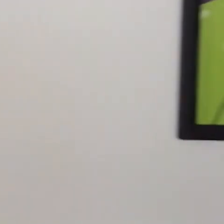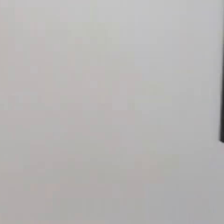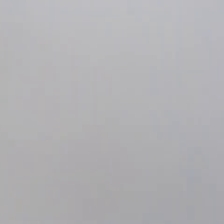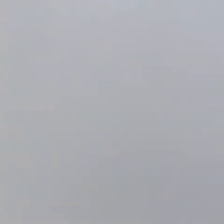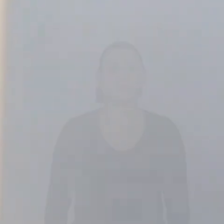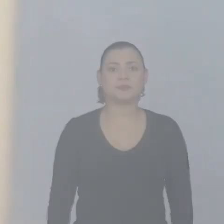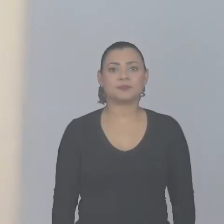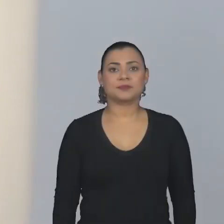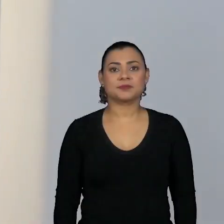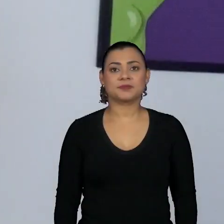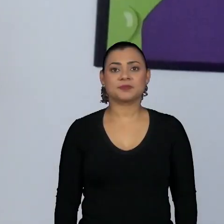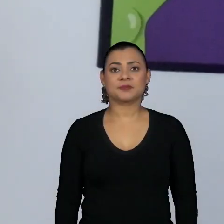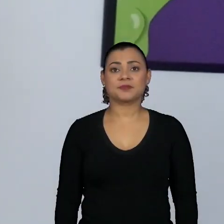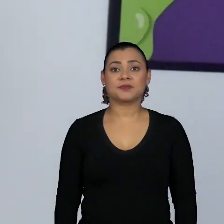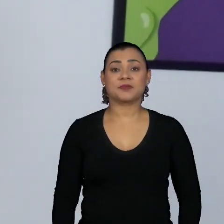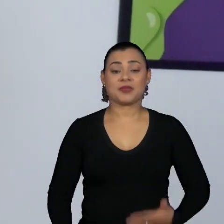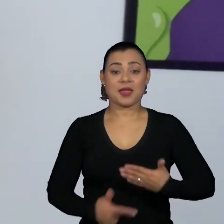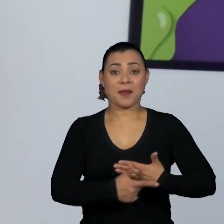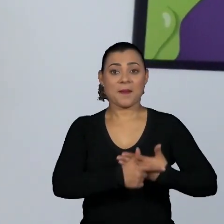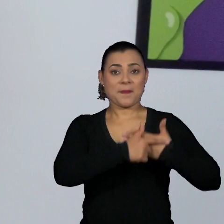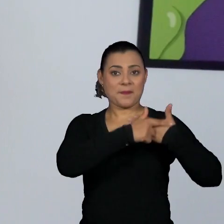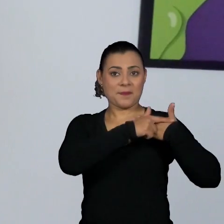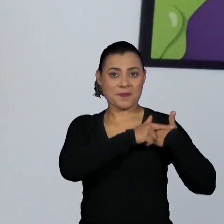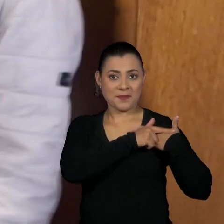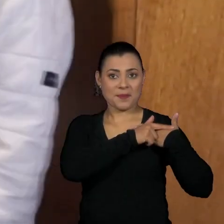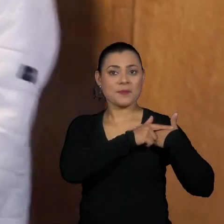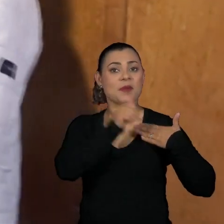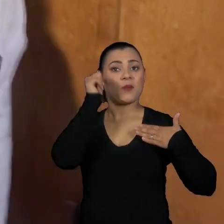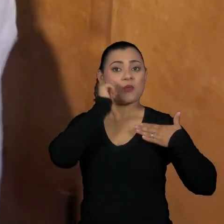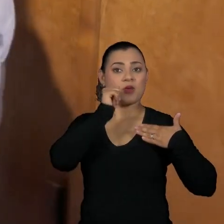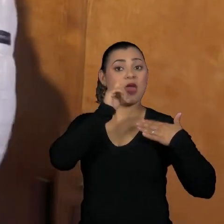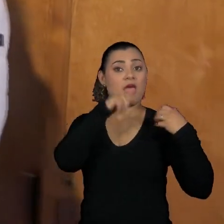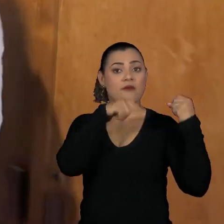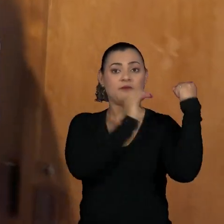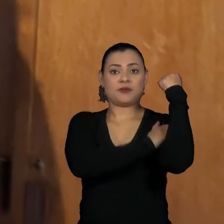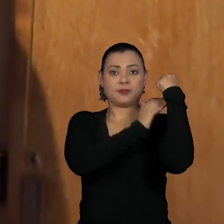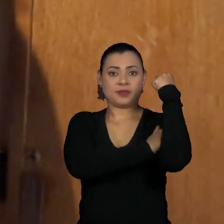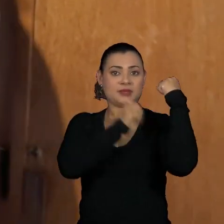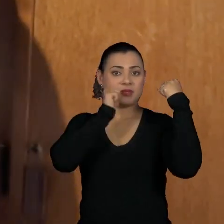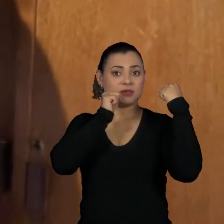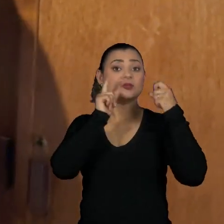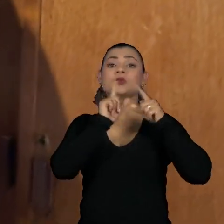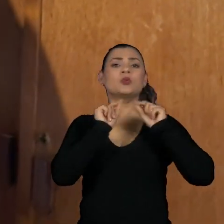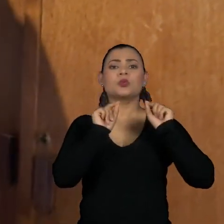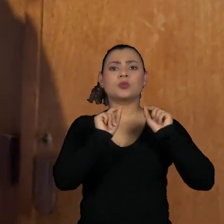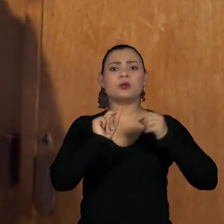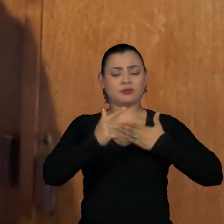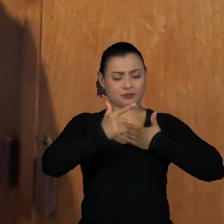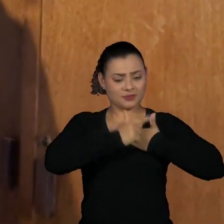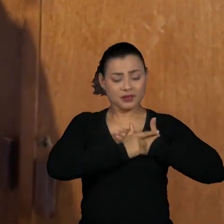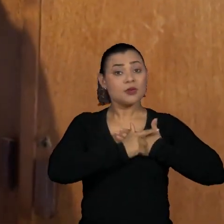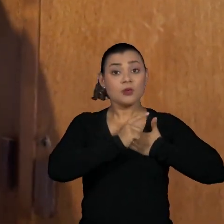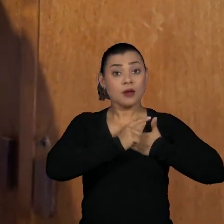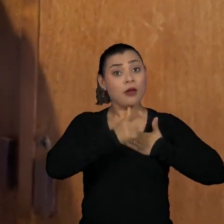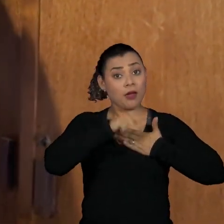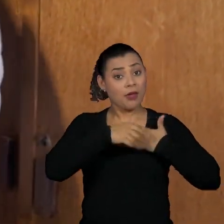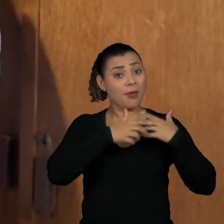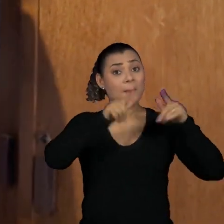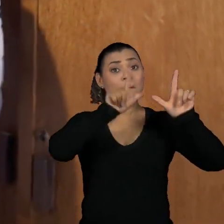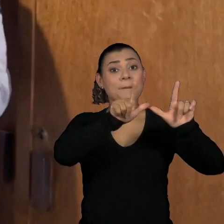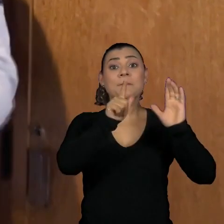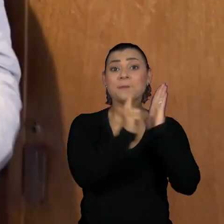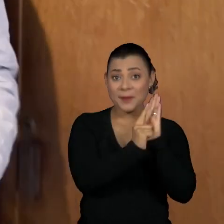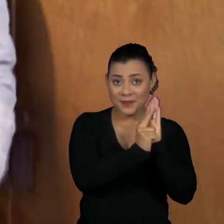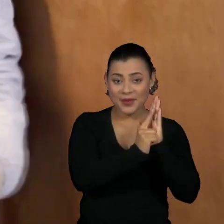A Papel Mulher é uma coletiva feminista que cola lambe-lambes pelas cidades do Brasil e agora fora do país